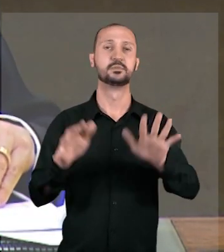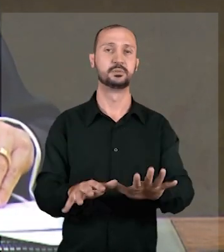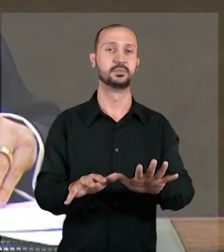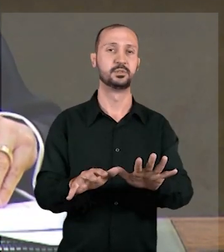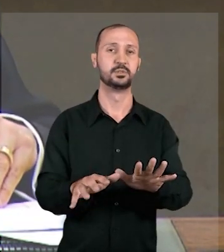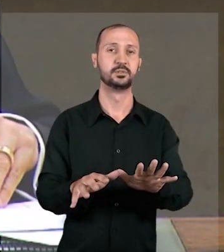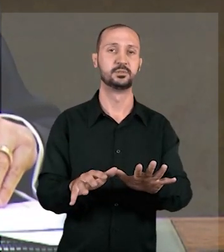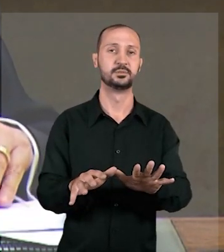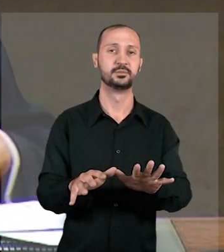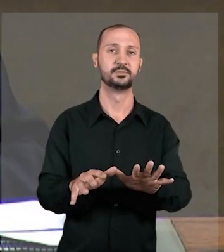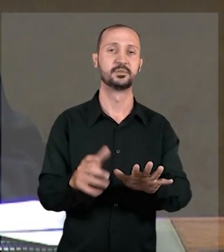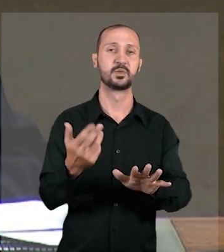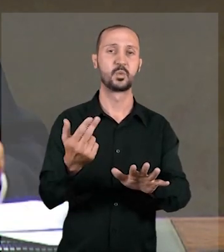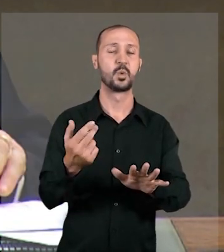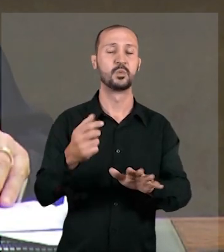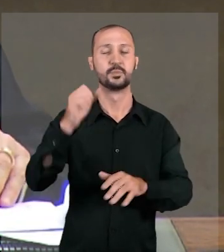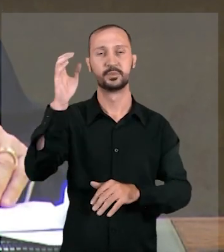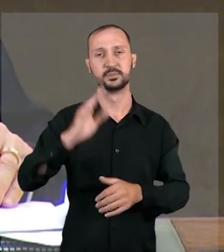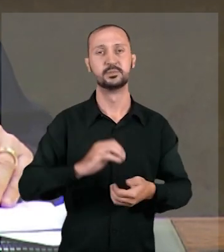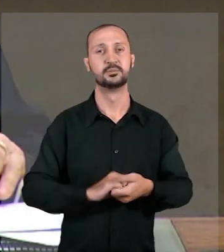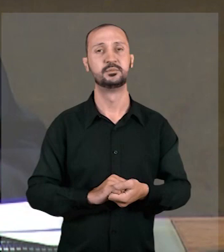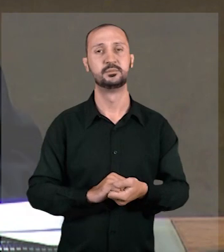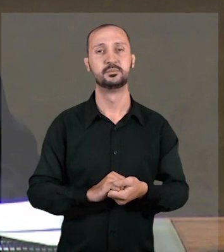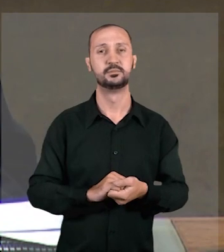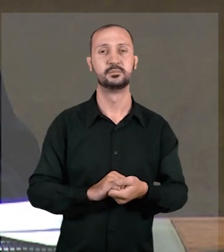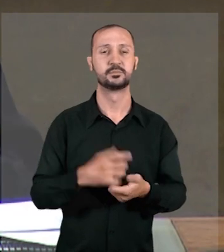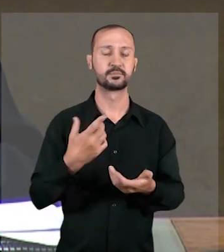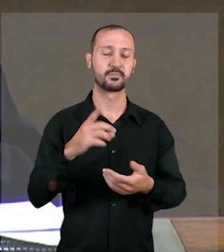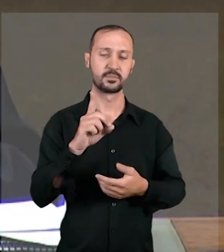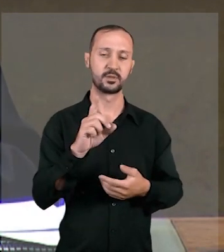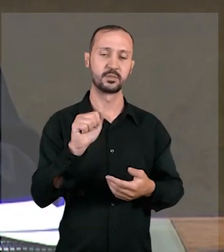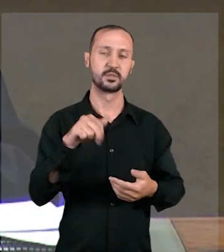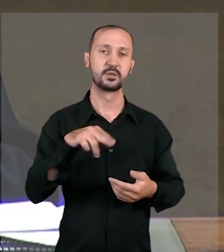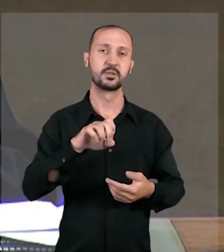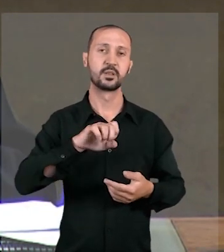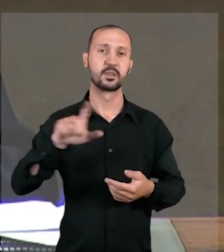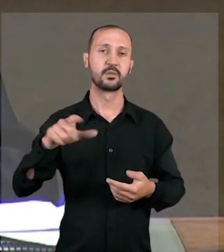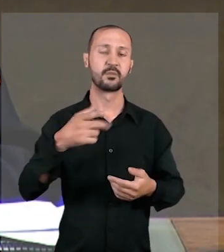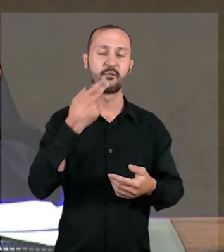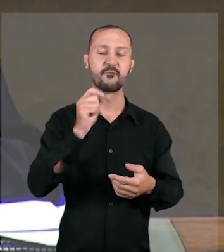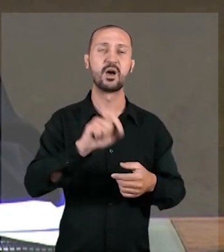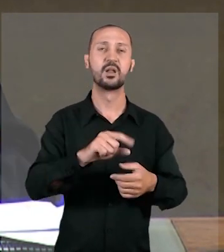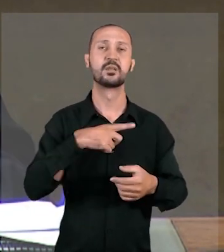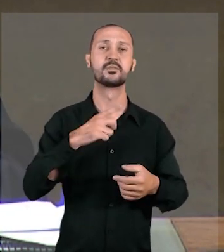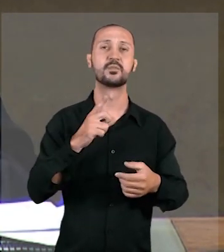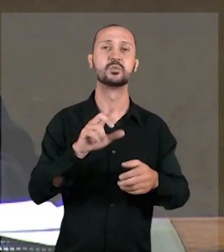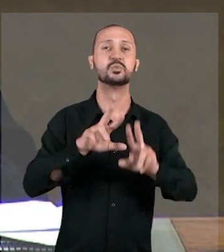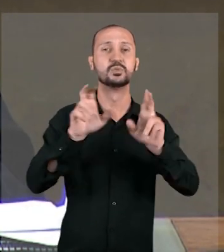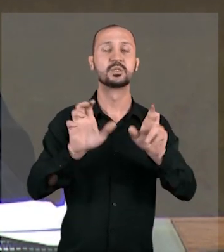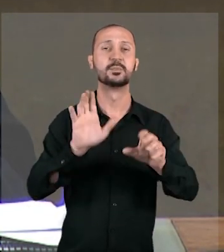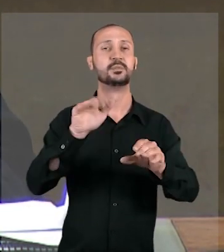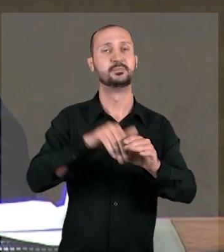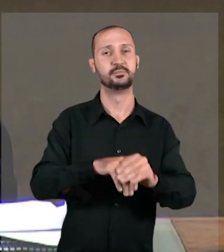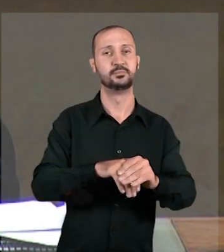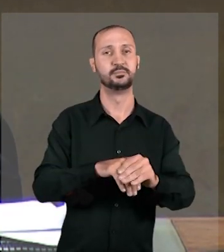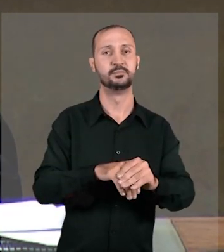país como o Brasil. Essas foram, Daniel, as questões, eu diria, essencialmente